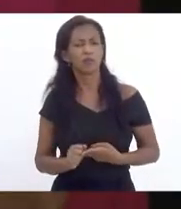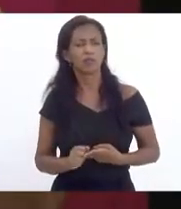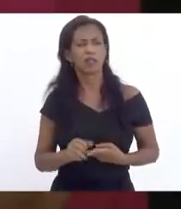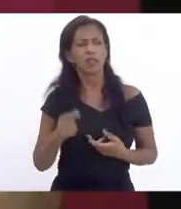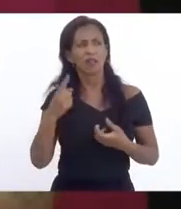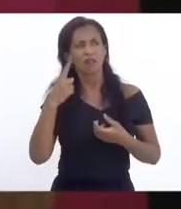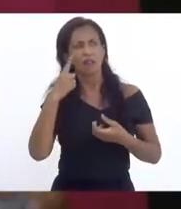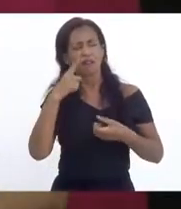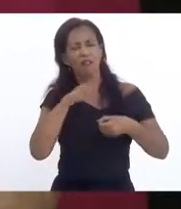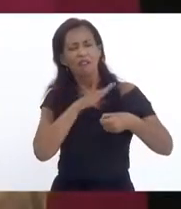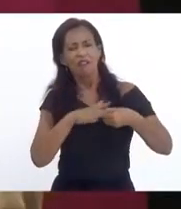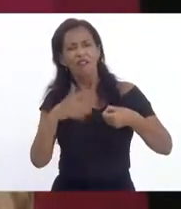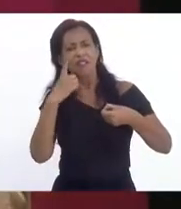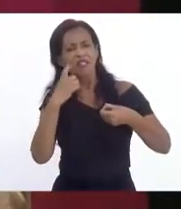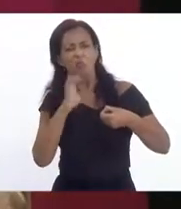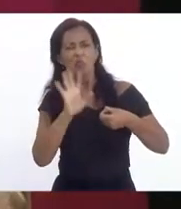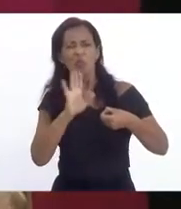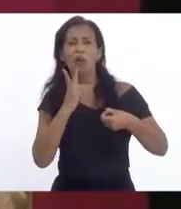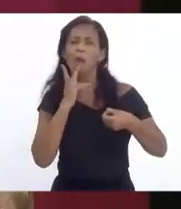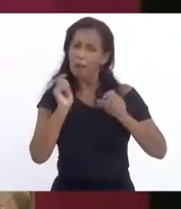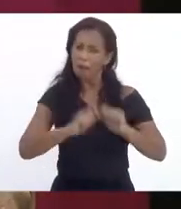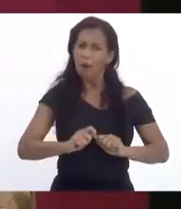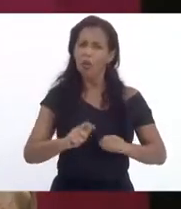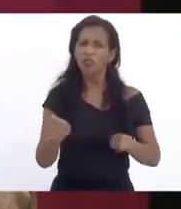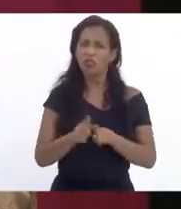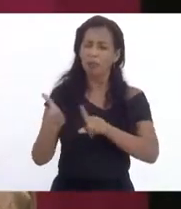cebola não vou dizer, não, mas pode ser produzido também.